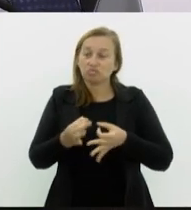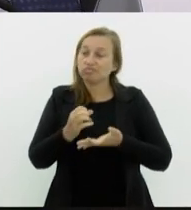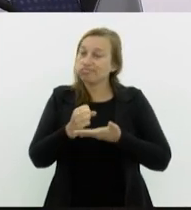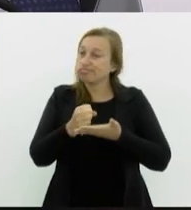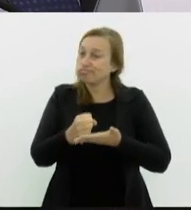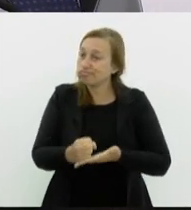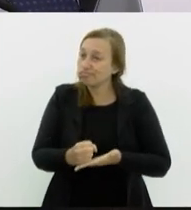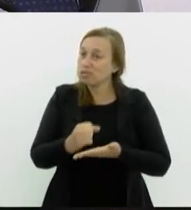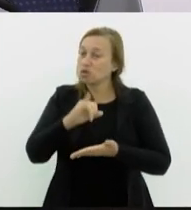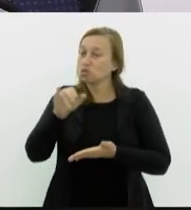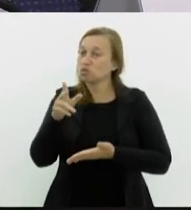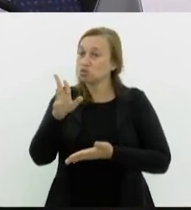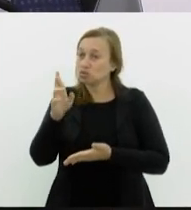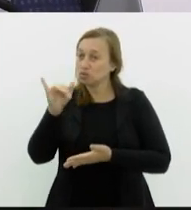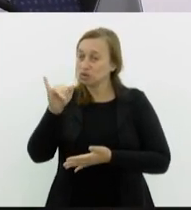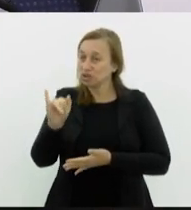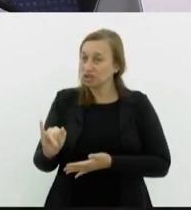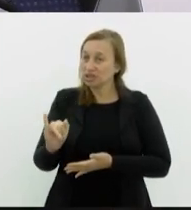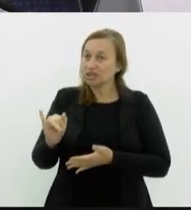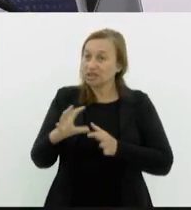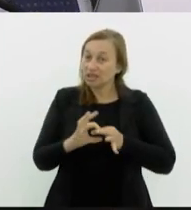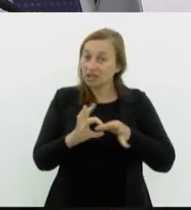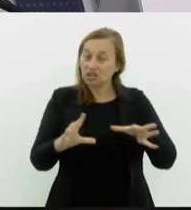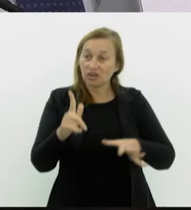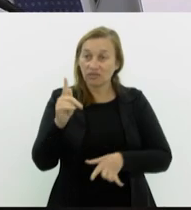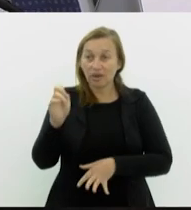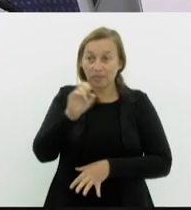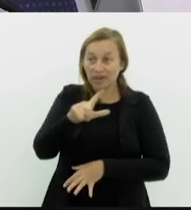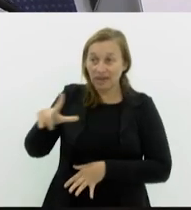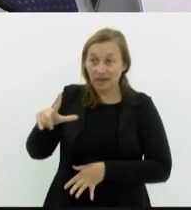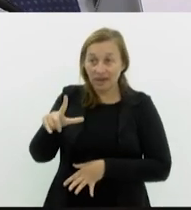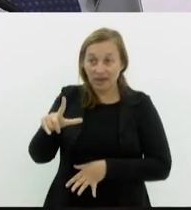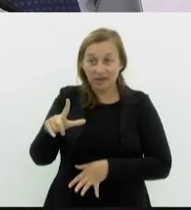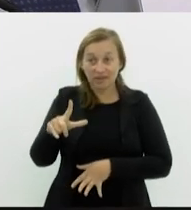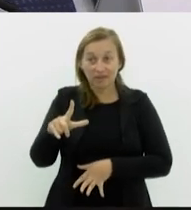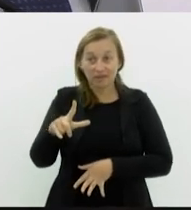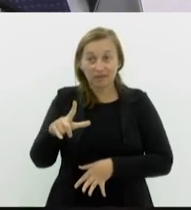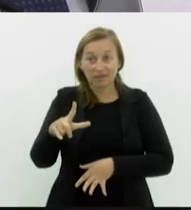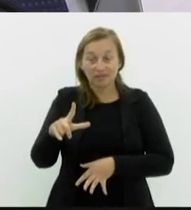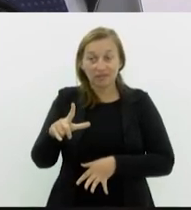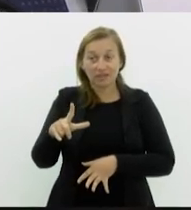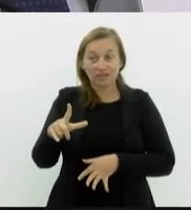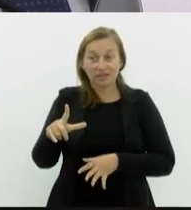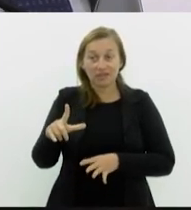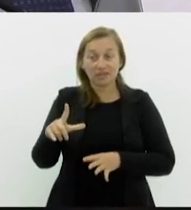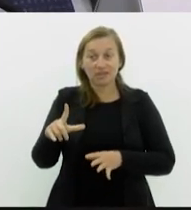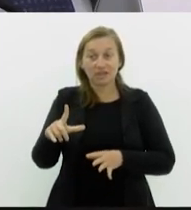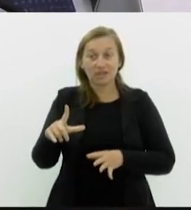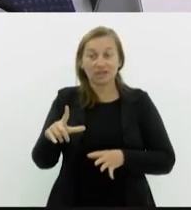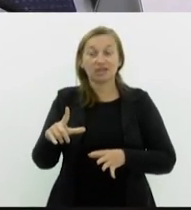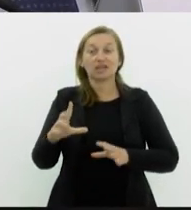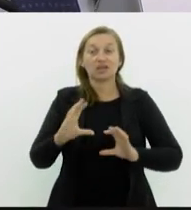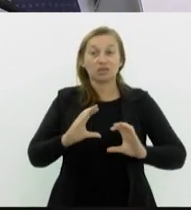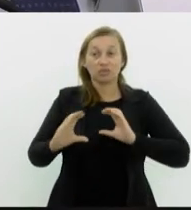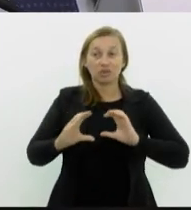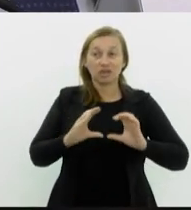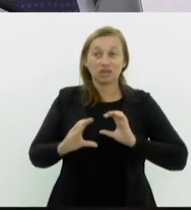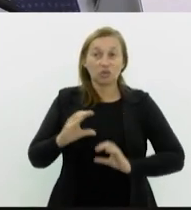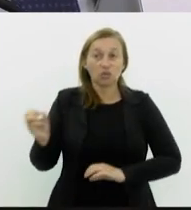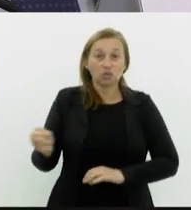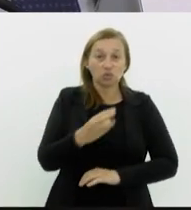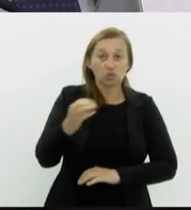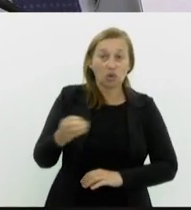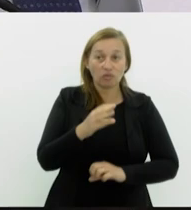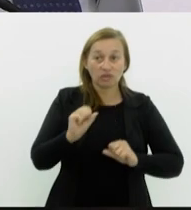pesado, eles colocavam o Gabriel para fazer, inclusive, com os novos defensores. Eu lembro que